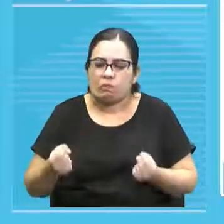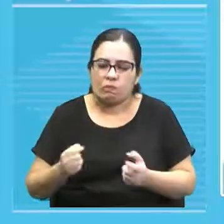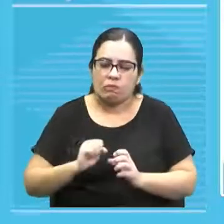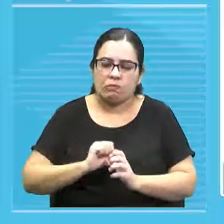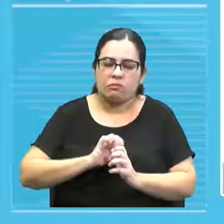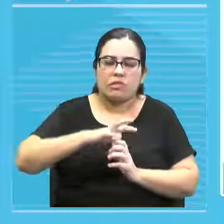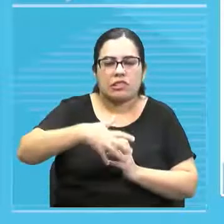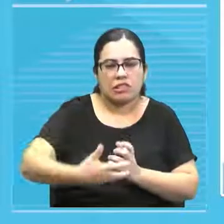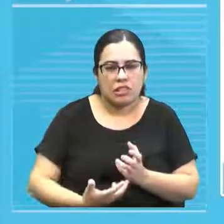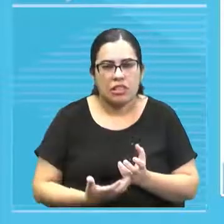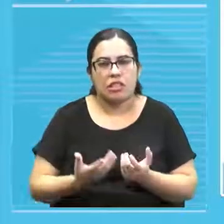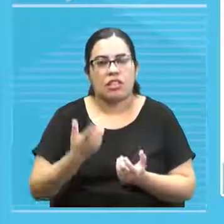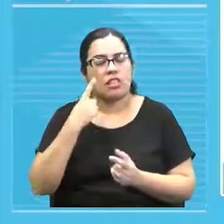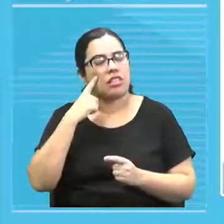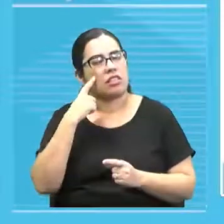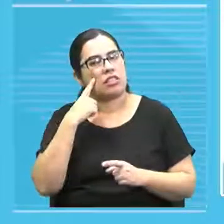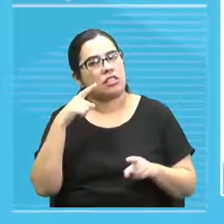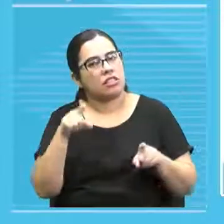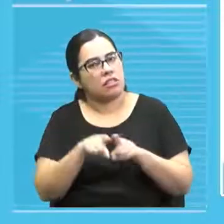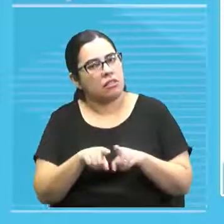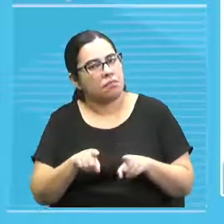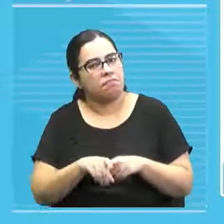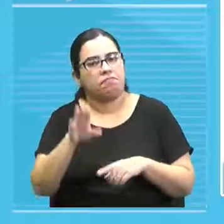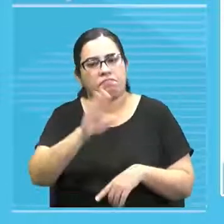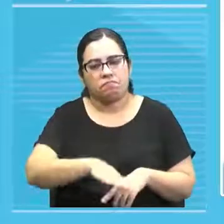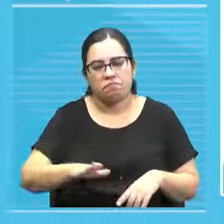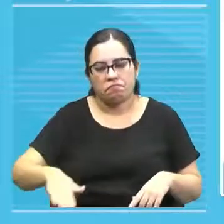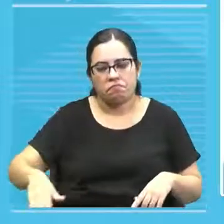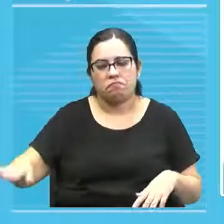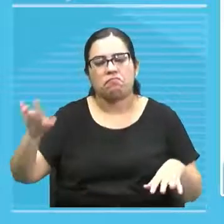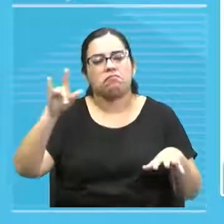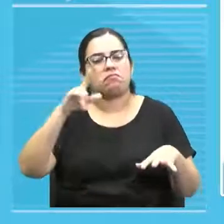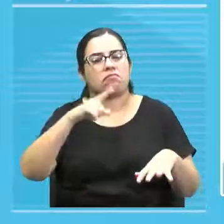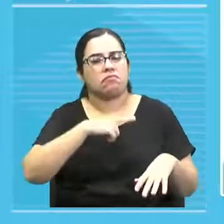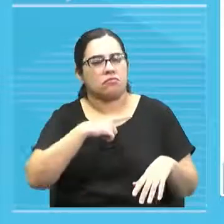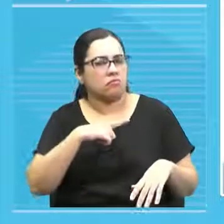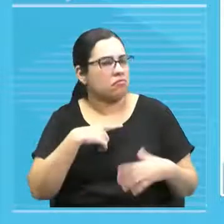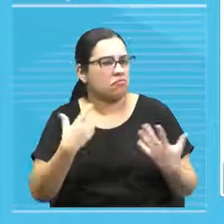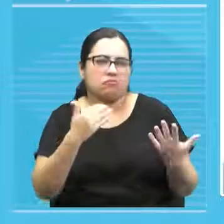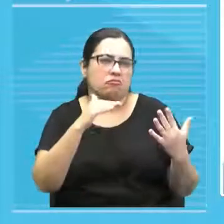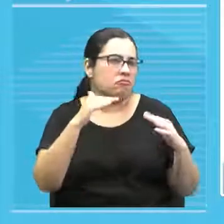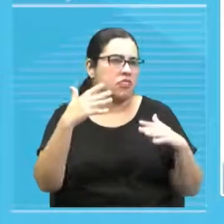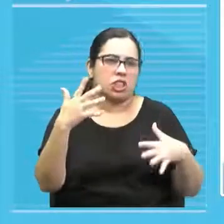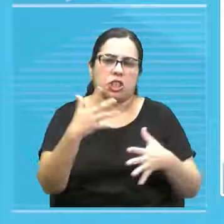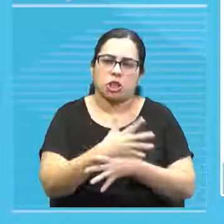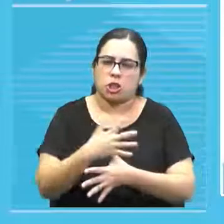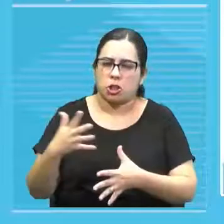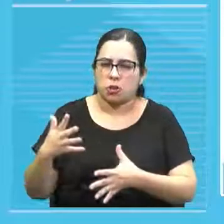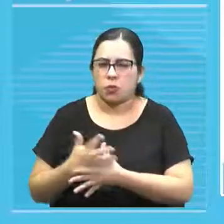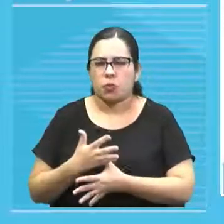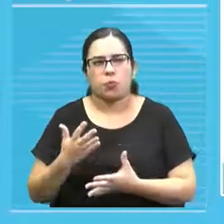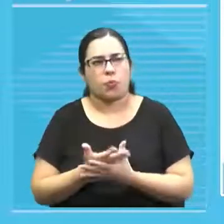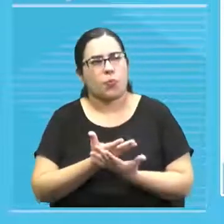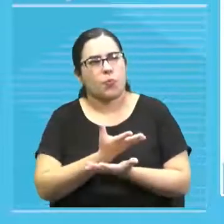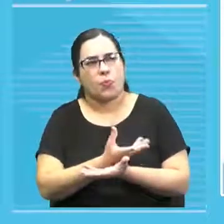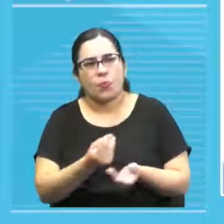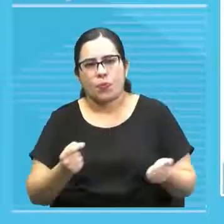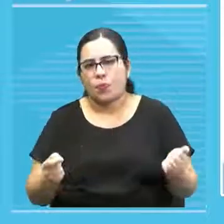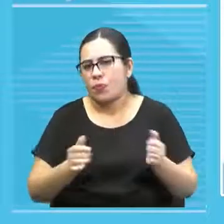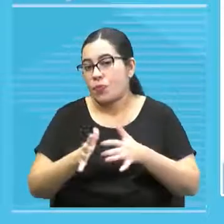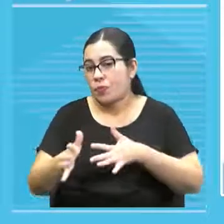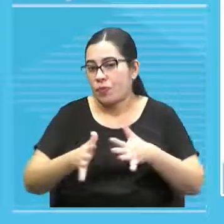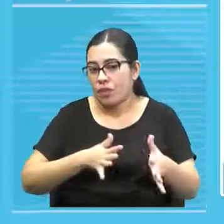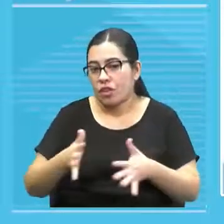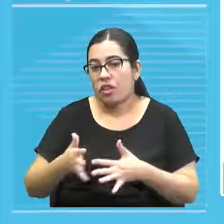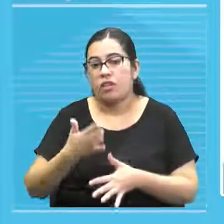vê as pessoas as crianças sobretudo a nos meios urbanos Onde existe mais acesso a